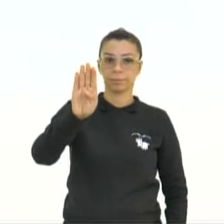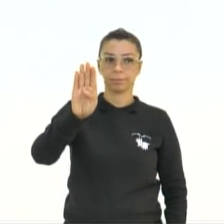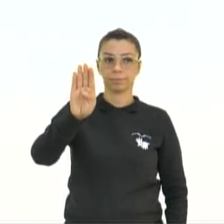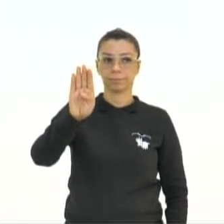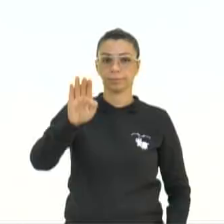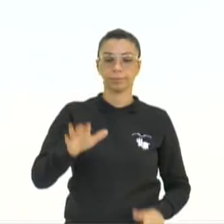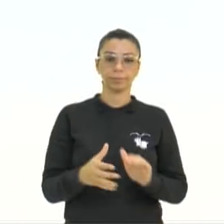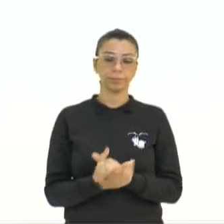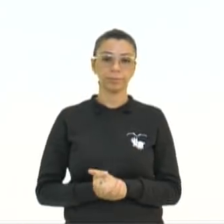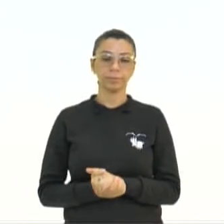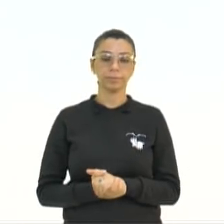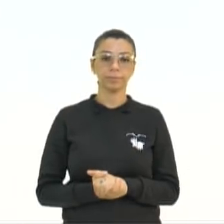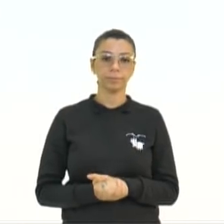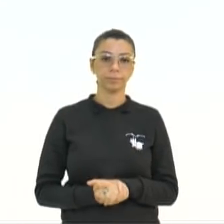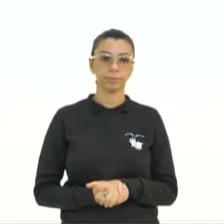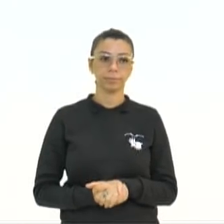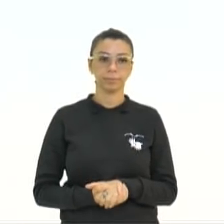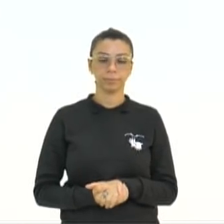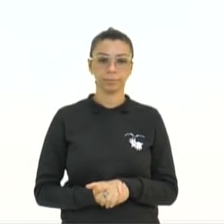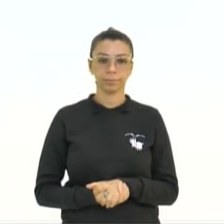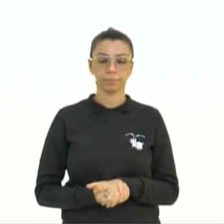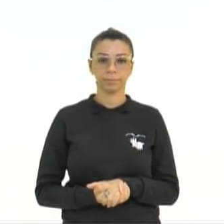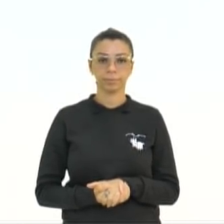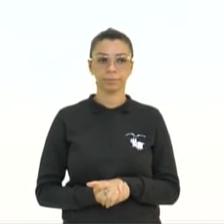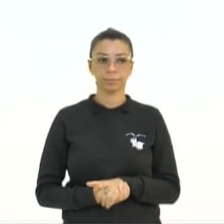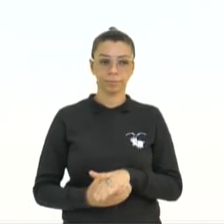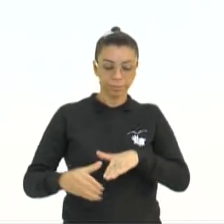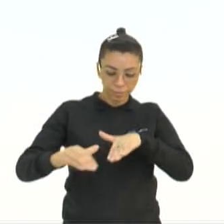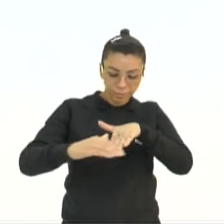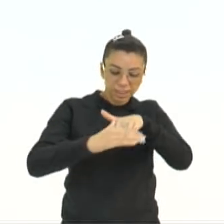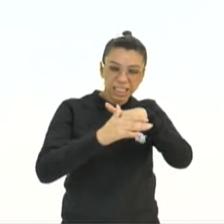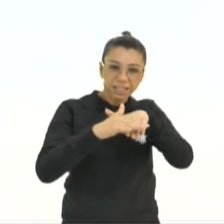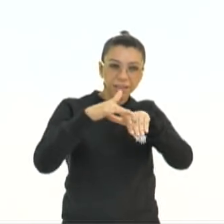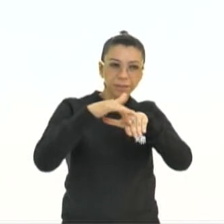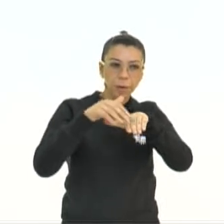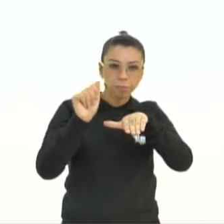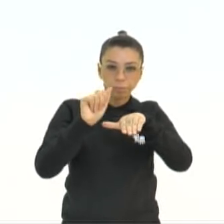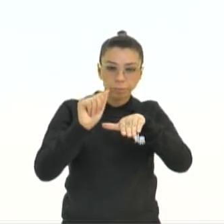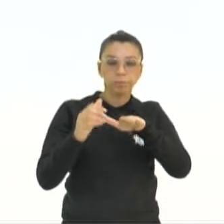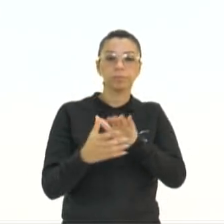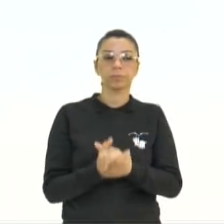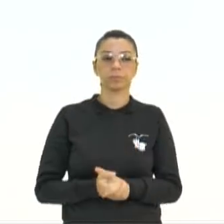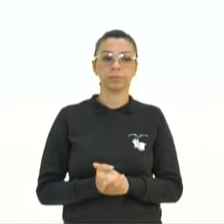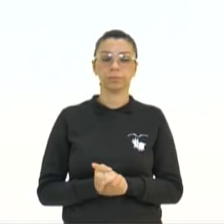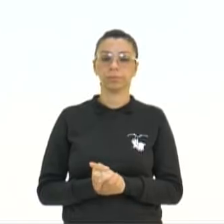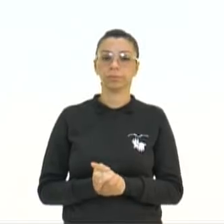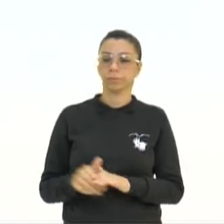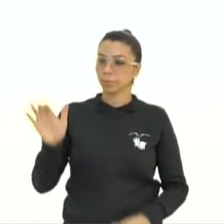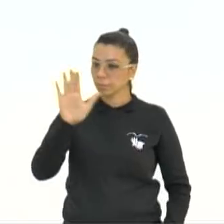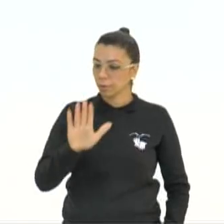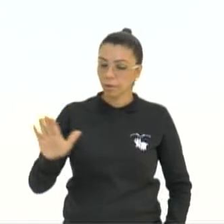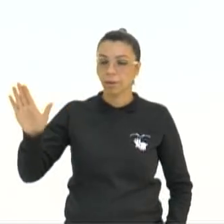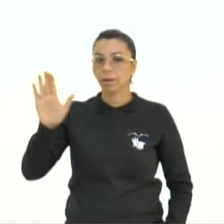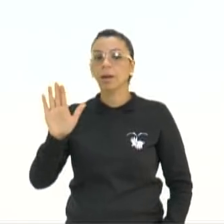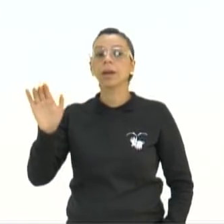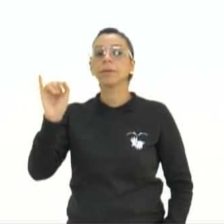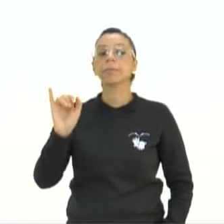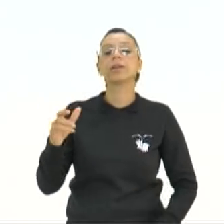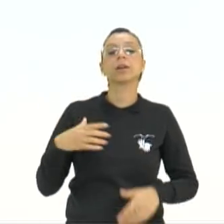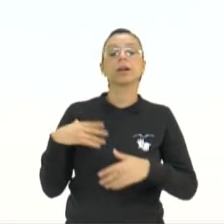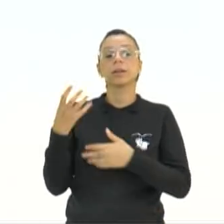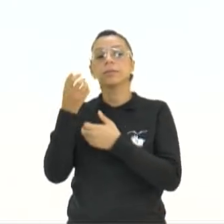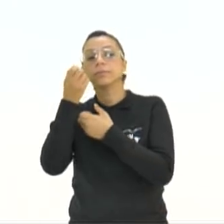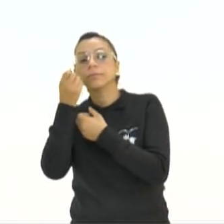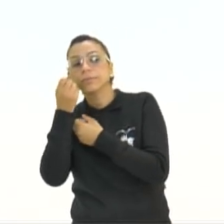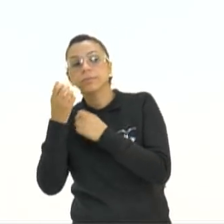her slippers. Olha lá. Então, chinelinho. E a frasezinha ali, a segunda imagem, ela tá deitadinha. Então, na primeira